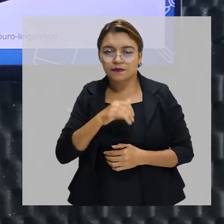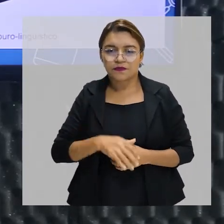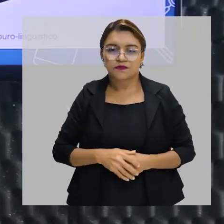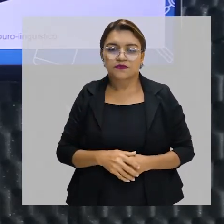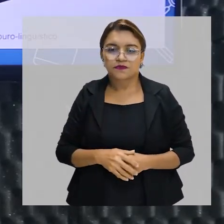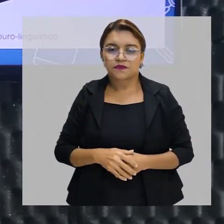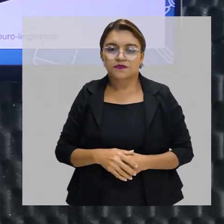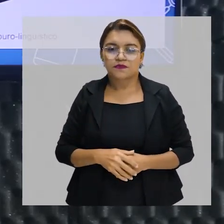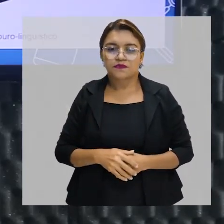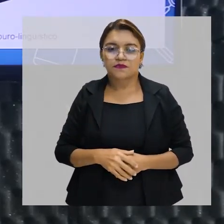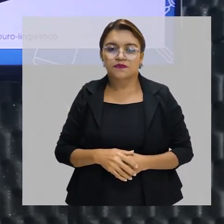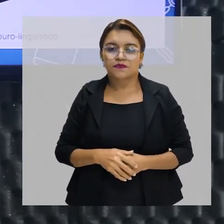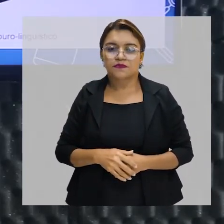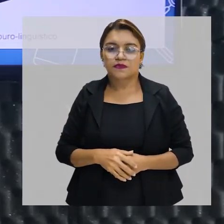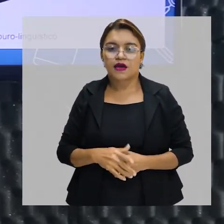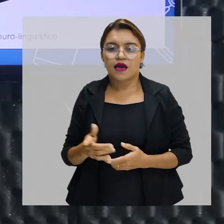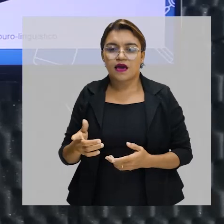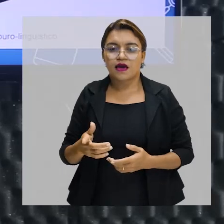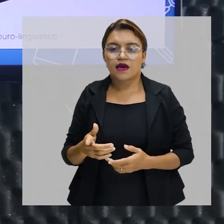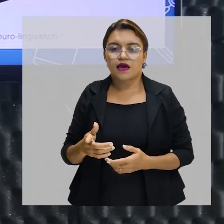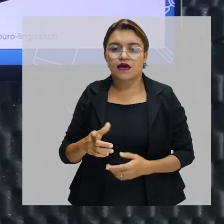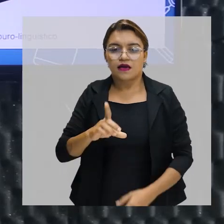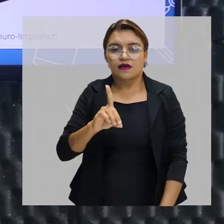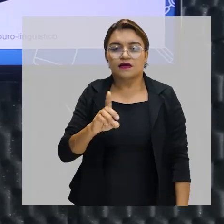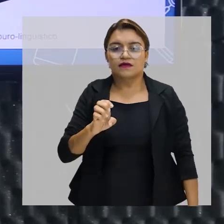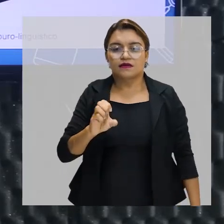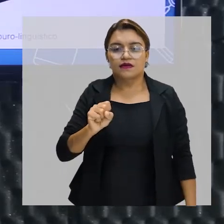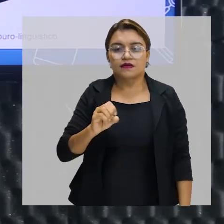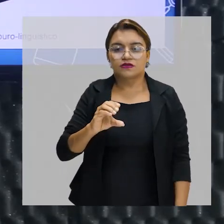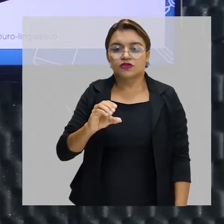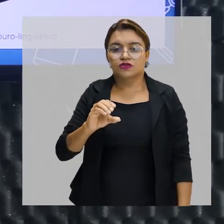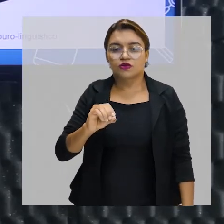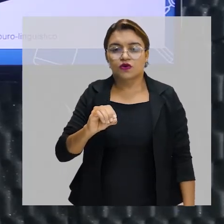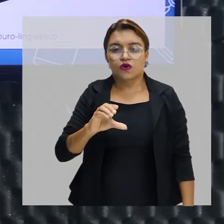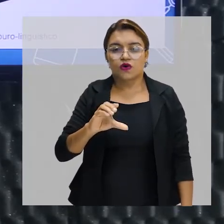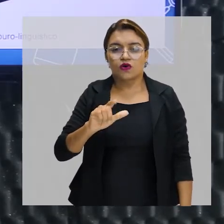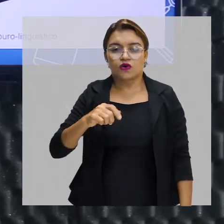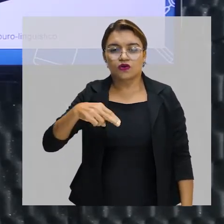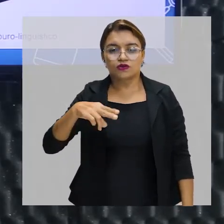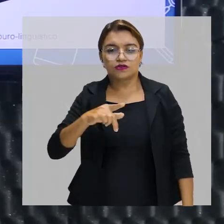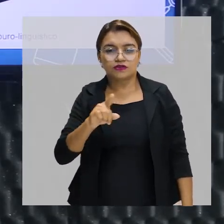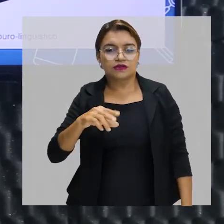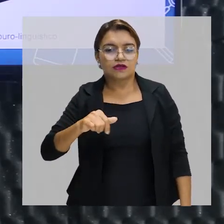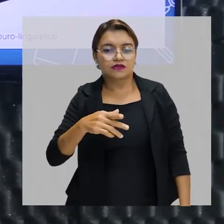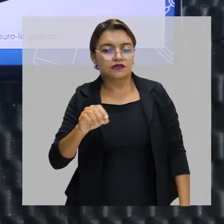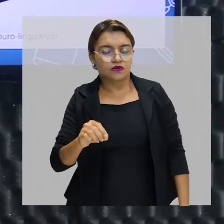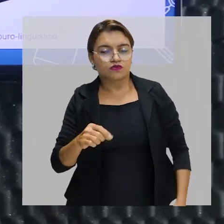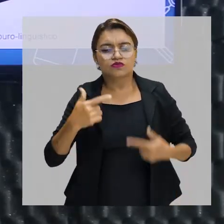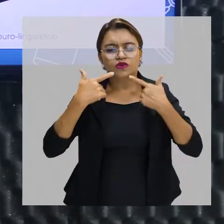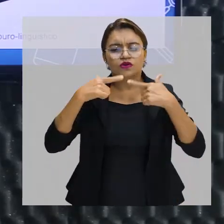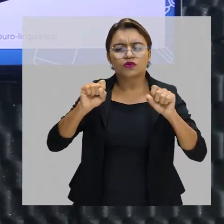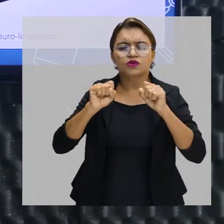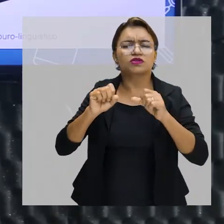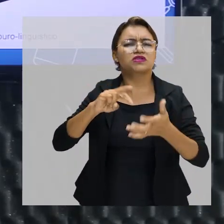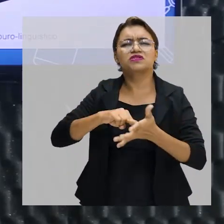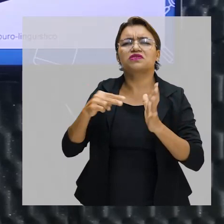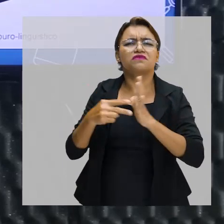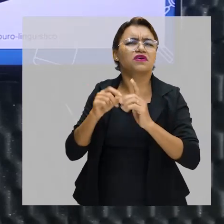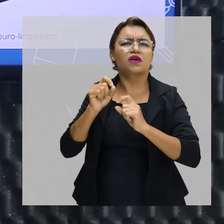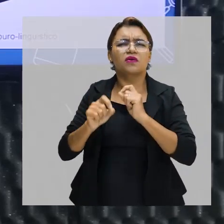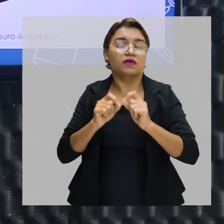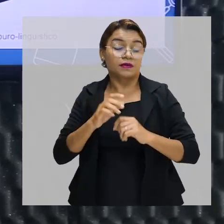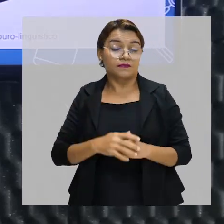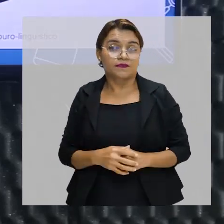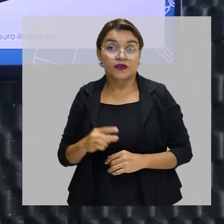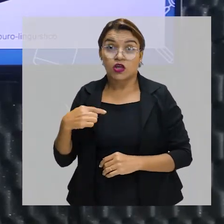o ensino de literaturas africanas de línguas africanas. O que é essa descolonização linguística? Como nós